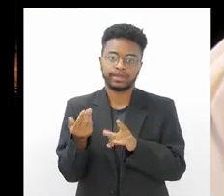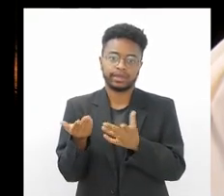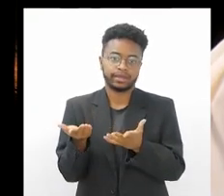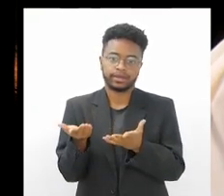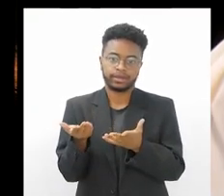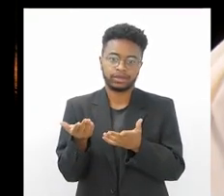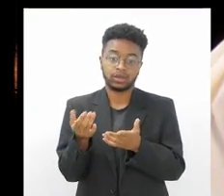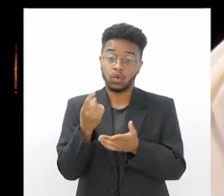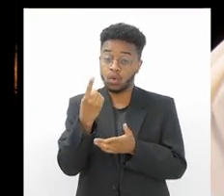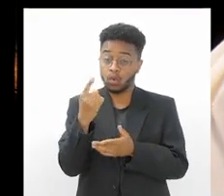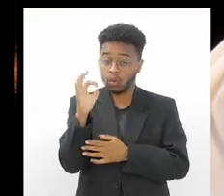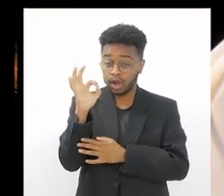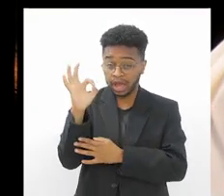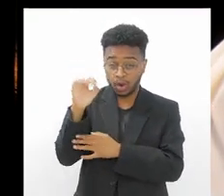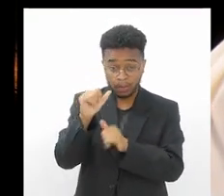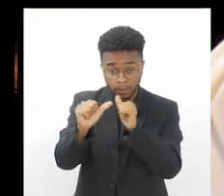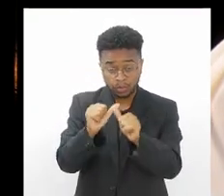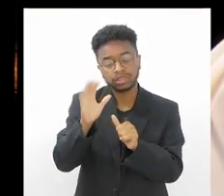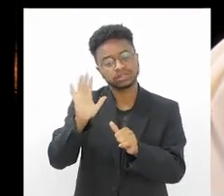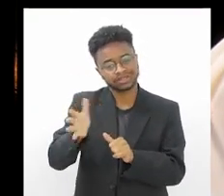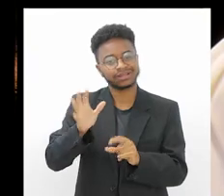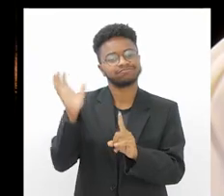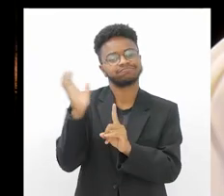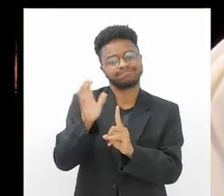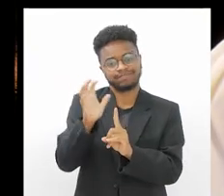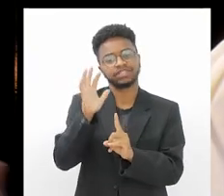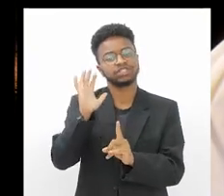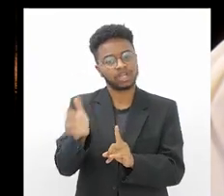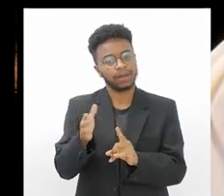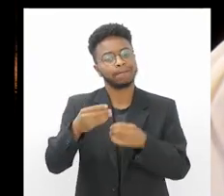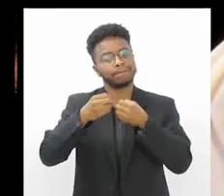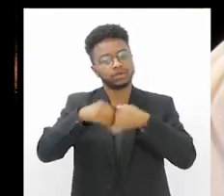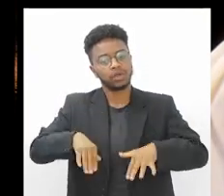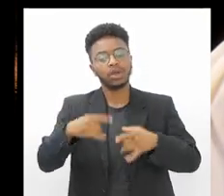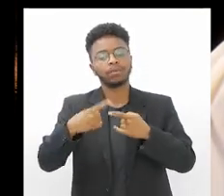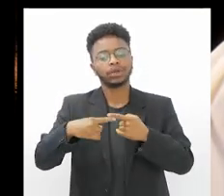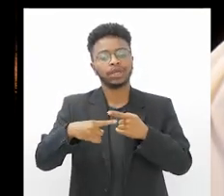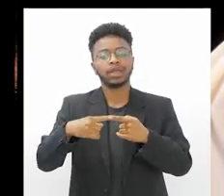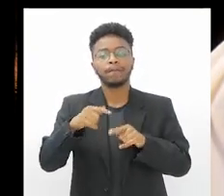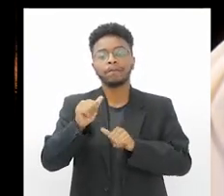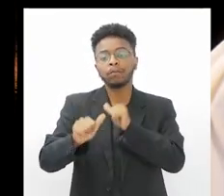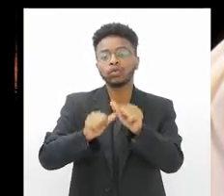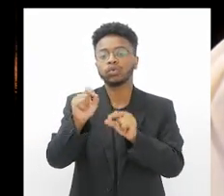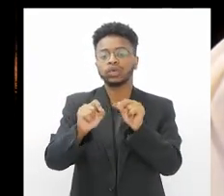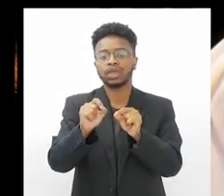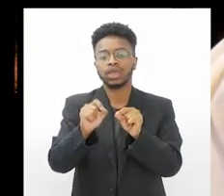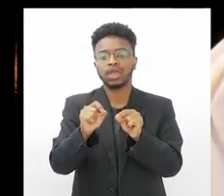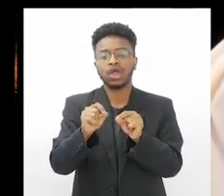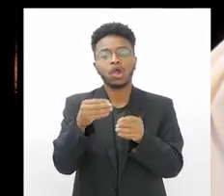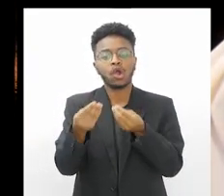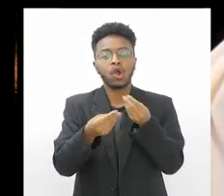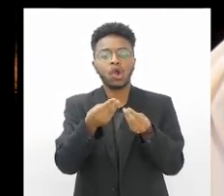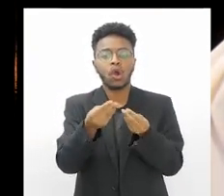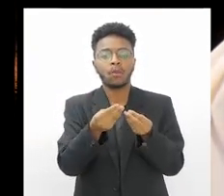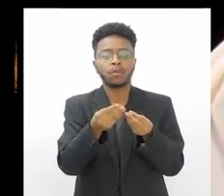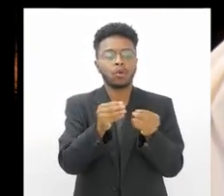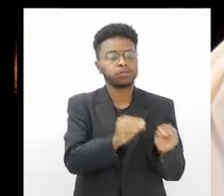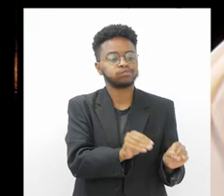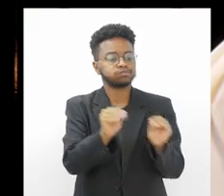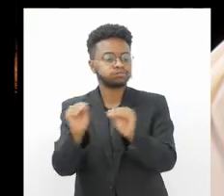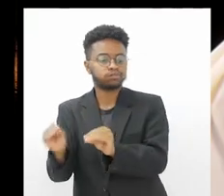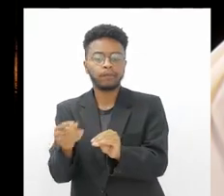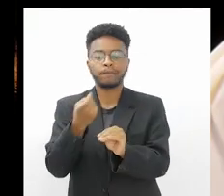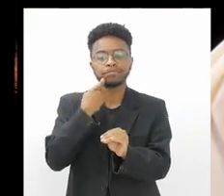de um grau que seja, já é muito impactante. Né? E aí você vai mexer em todo o padrão de migração de peixes, padrão de migração